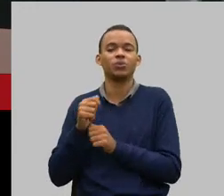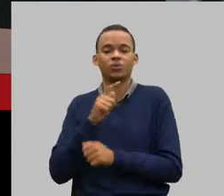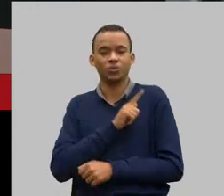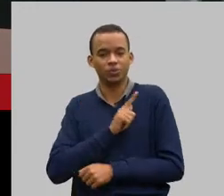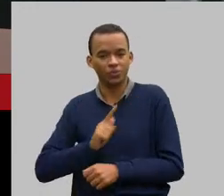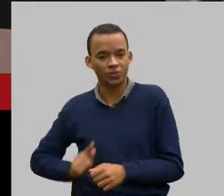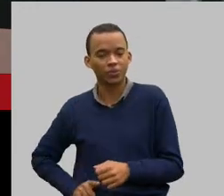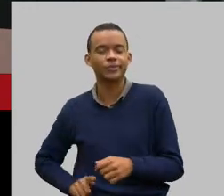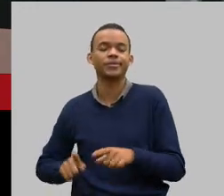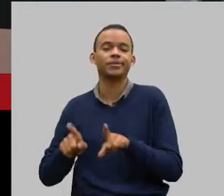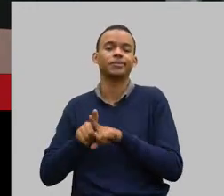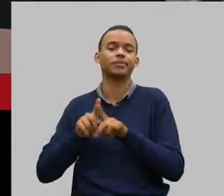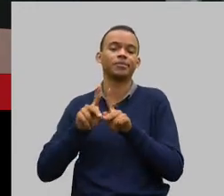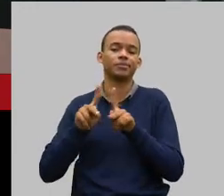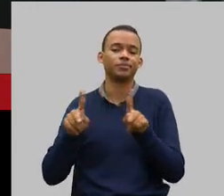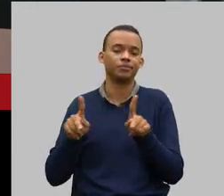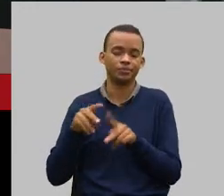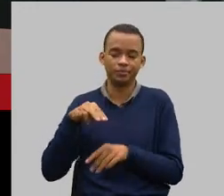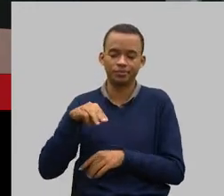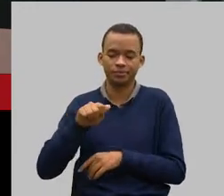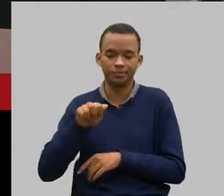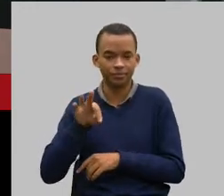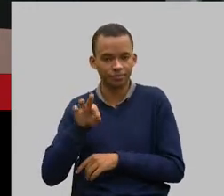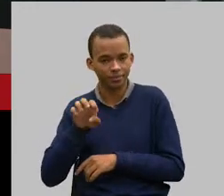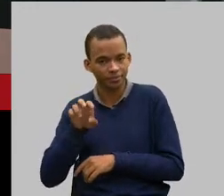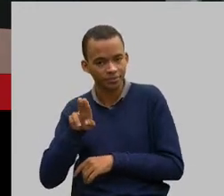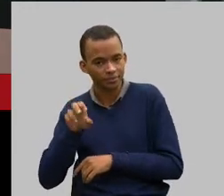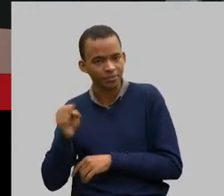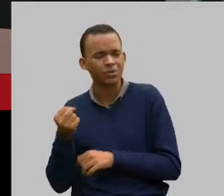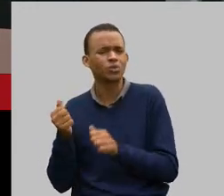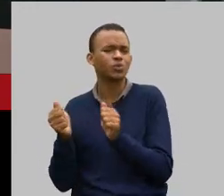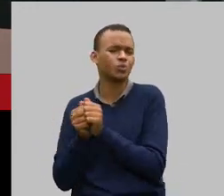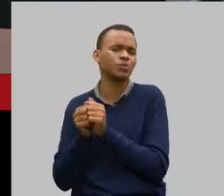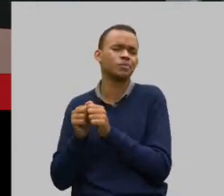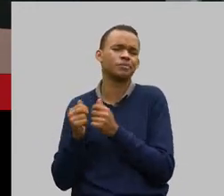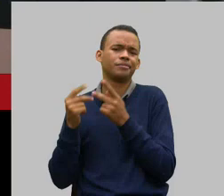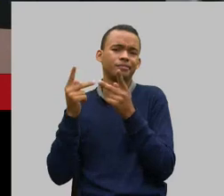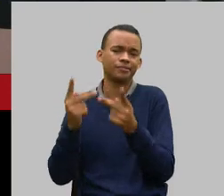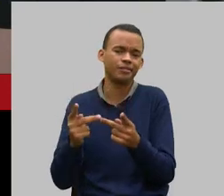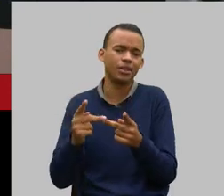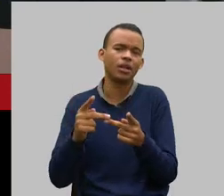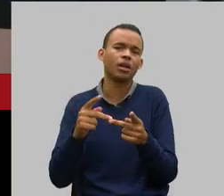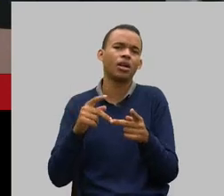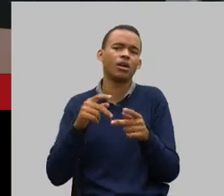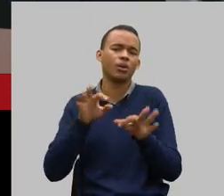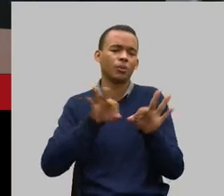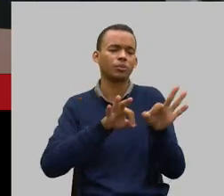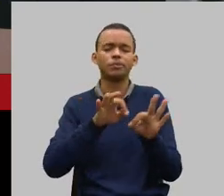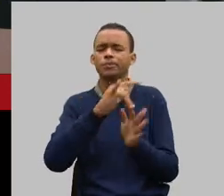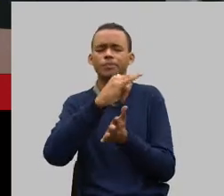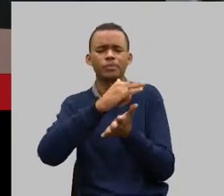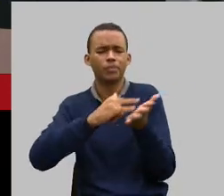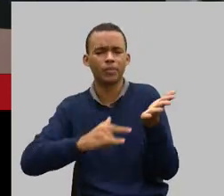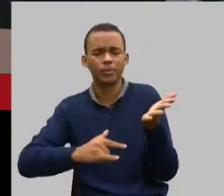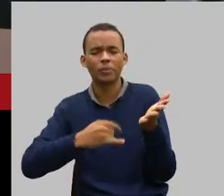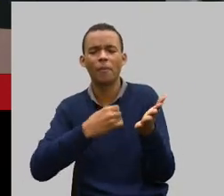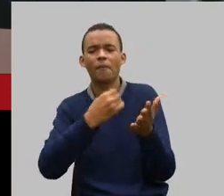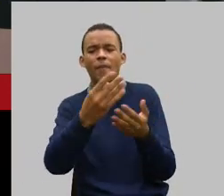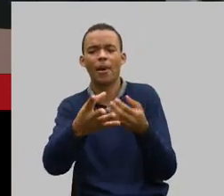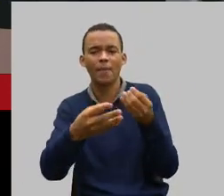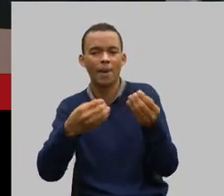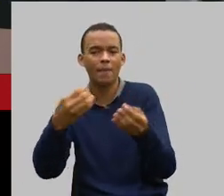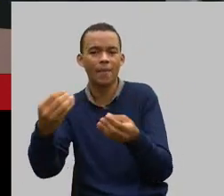professor Mateus anunciando investimentos mas a regularização fundiário urbana é um projeto é uma